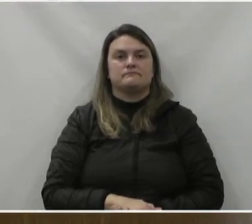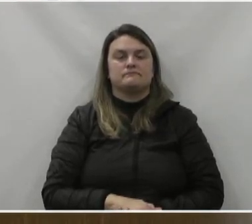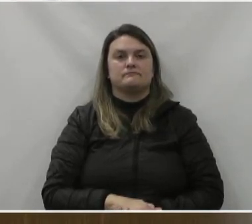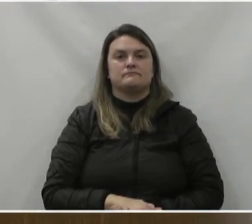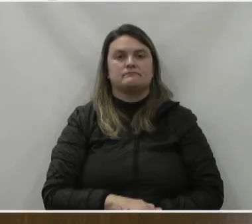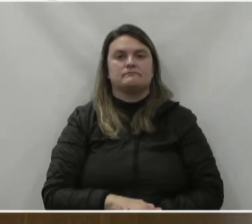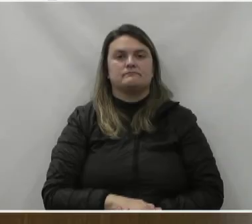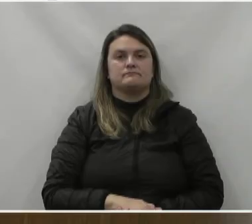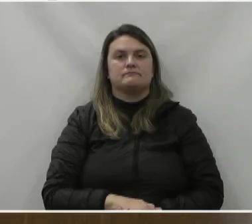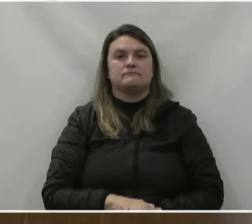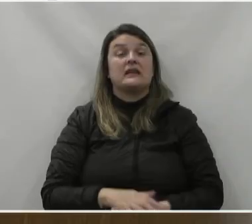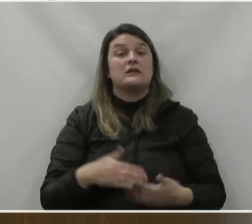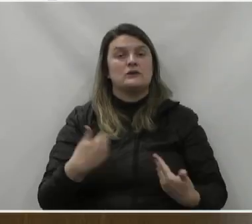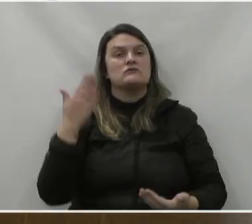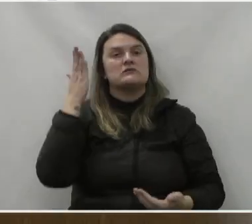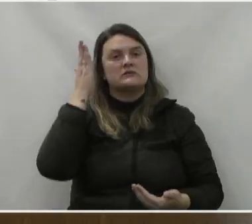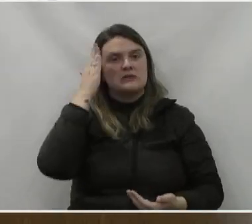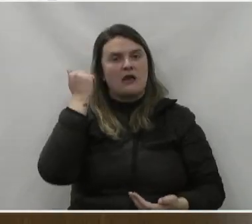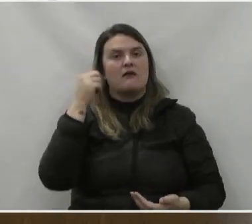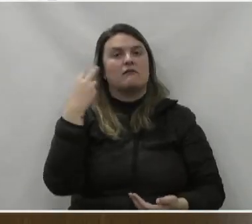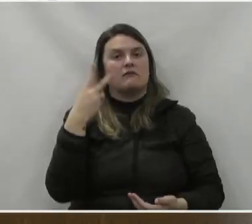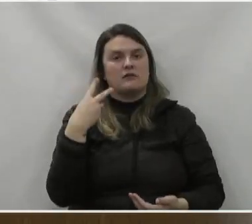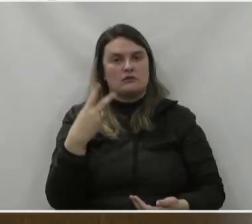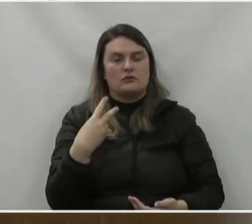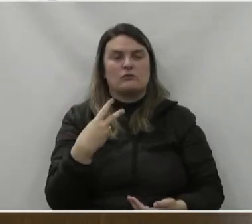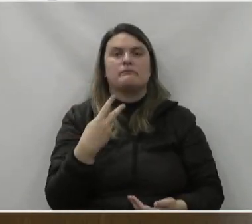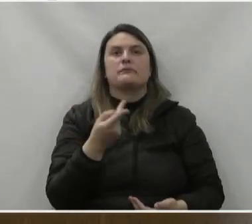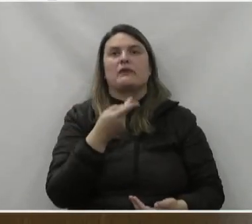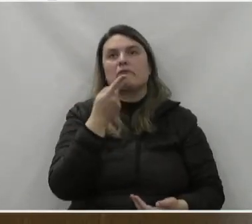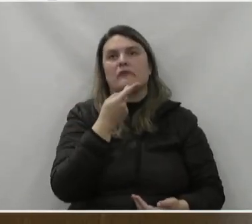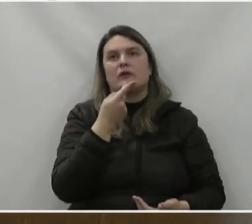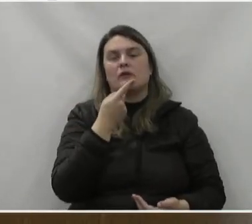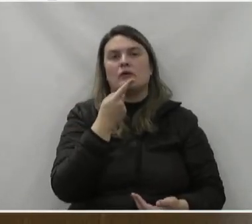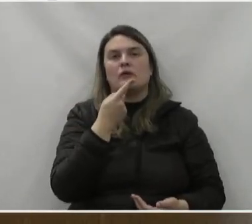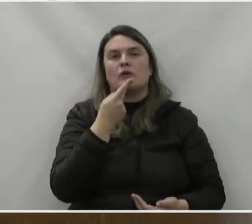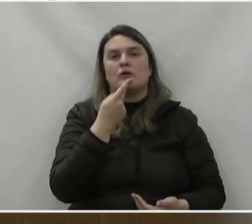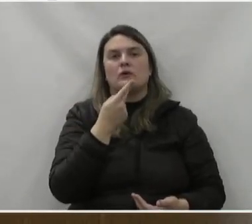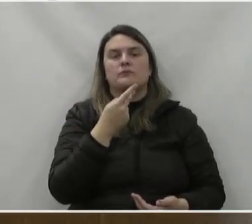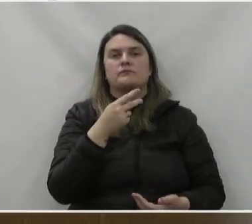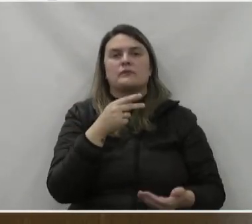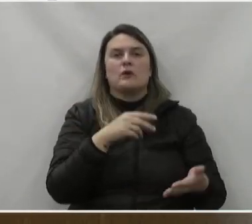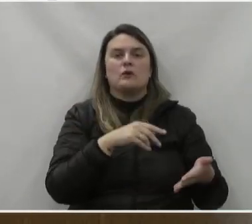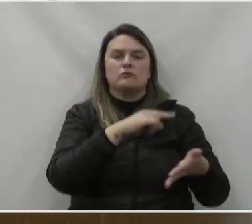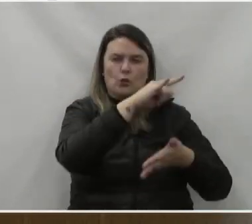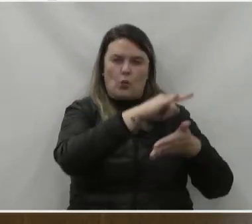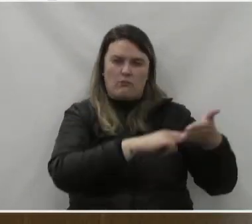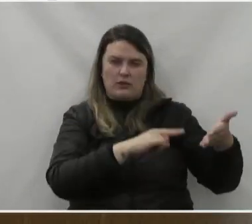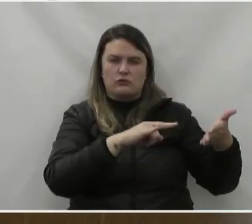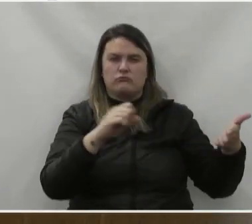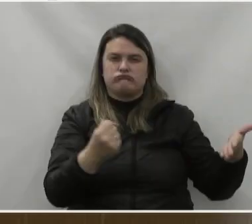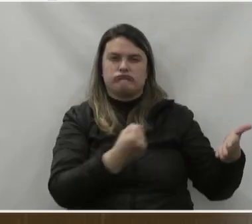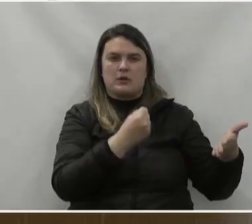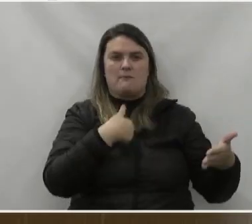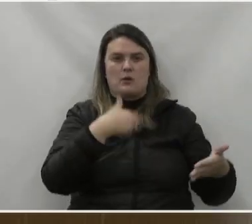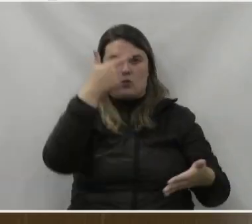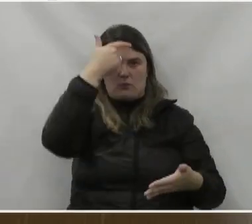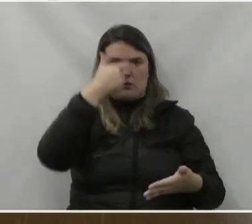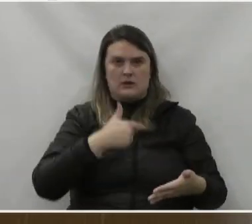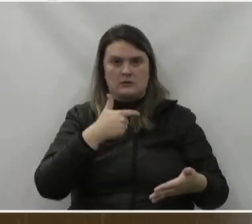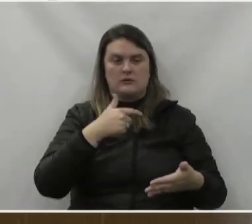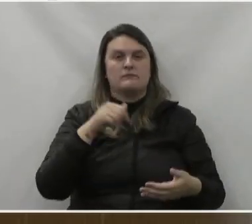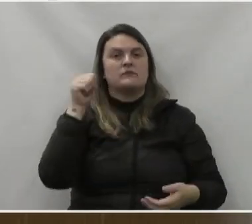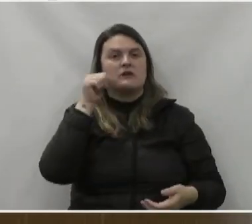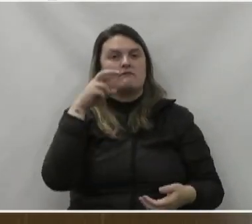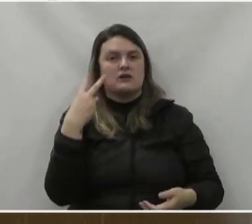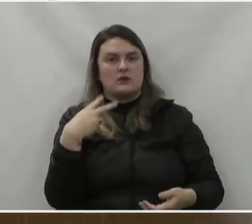Então, eu sei, nobres colegas vereadores, né, que foi colocado uma nota de repúdio pelo meu ato por parte da